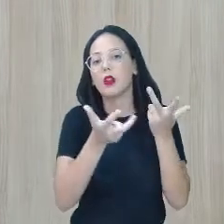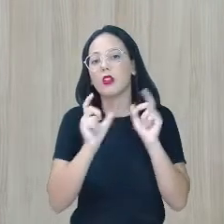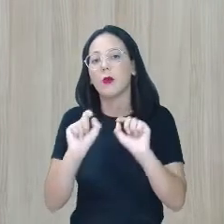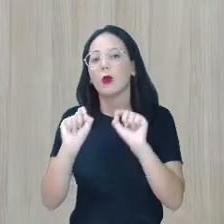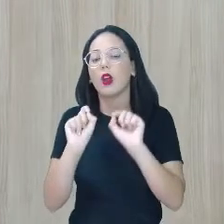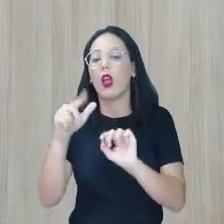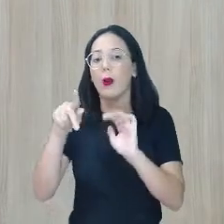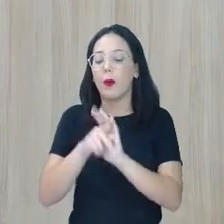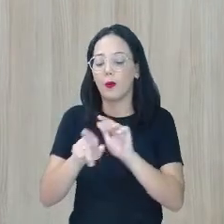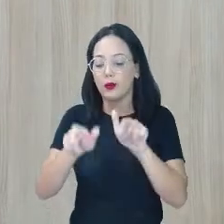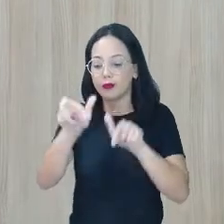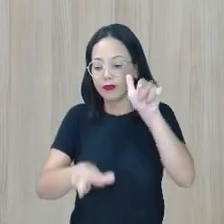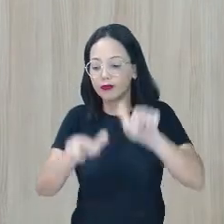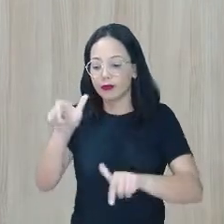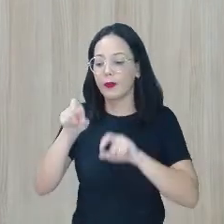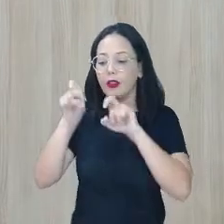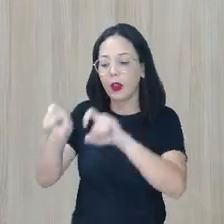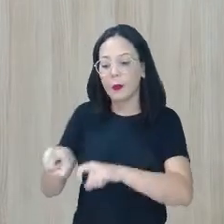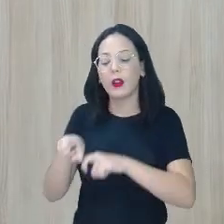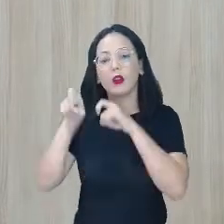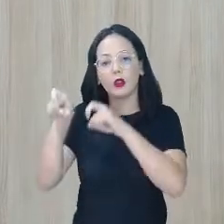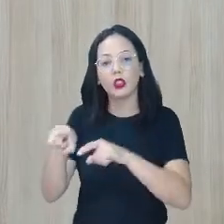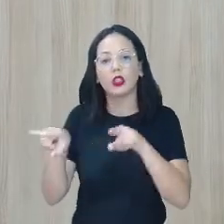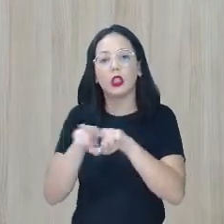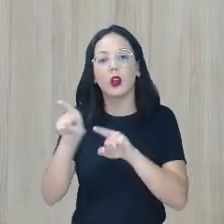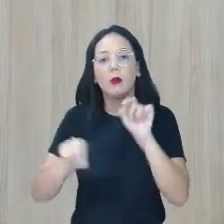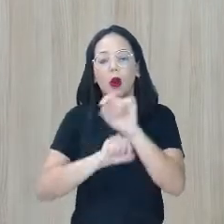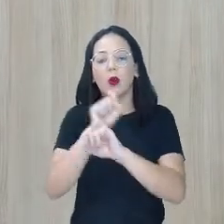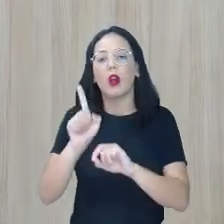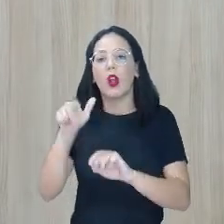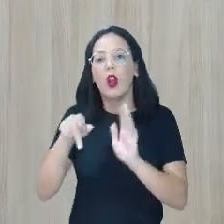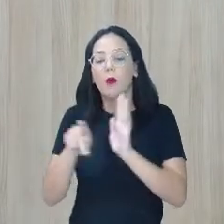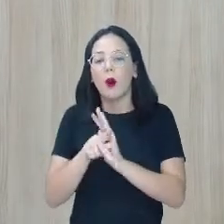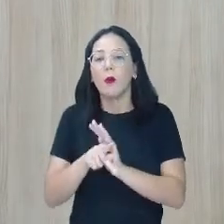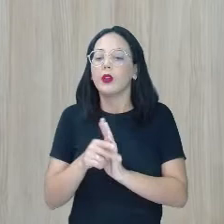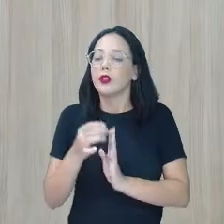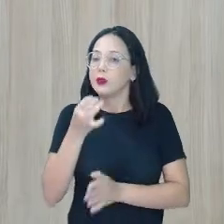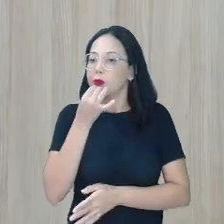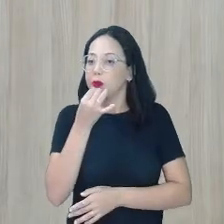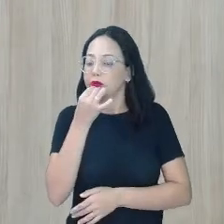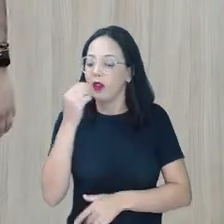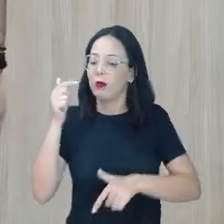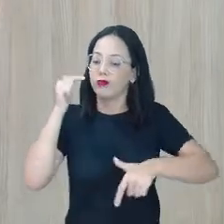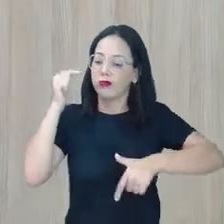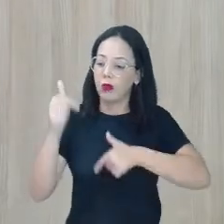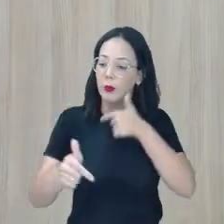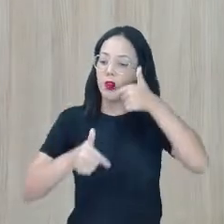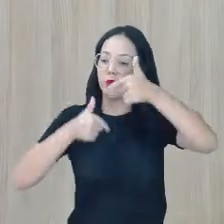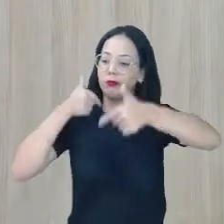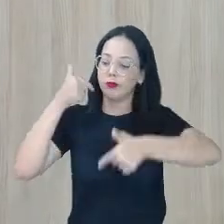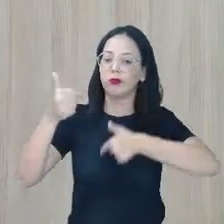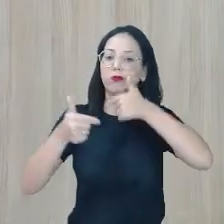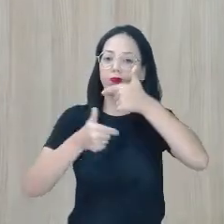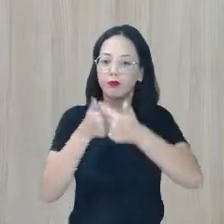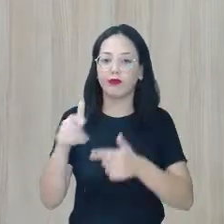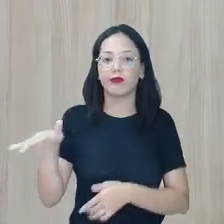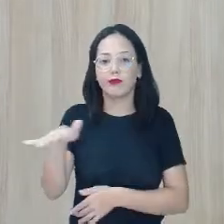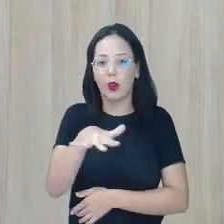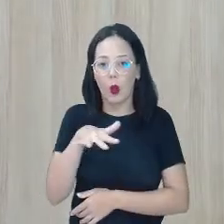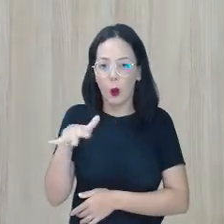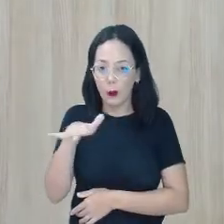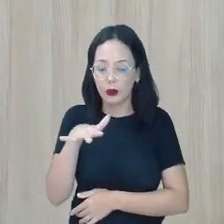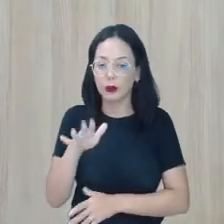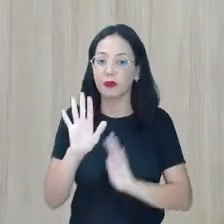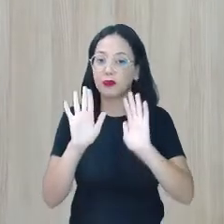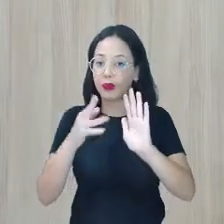que esses camponeses eles eram também recrutados aqui, né, para trabalharem na construção de obras públicas. E